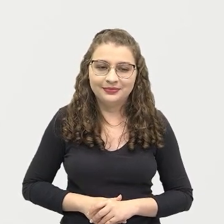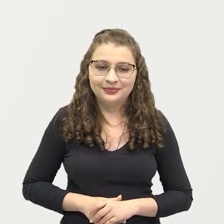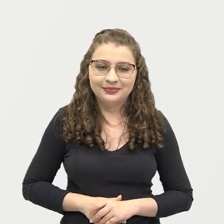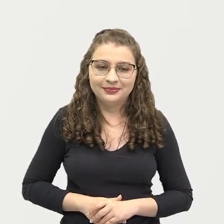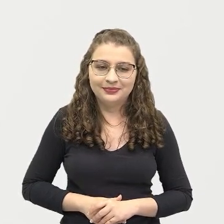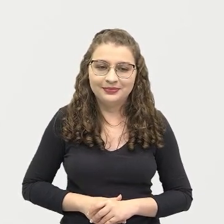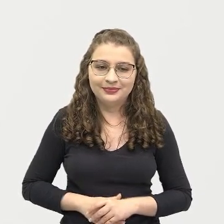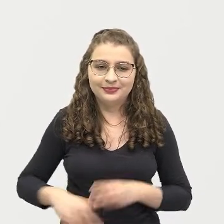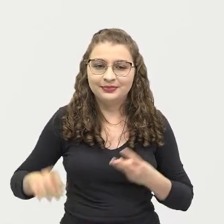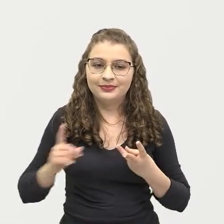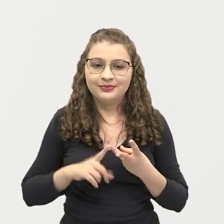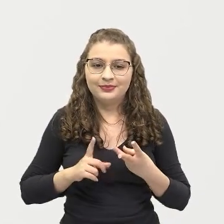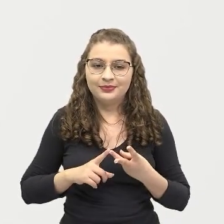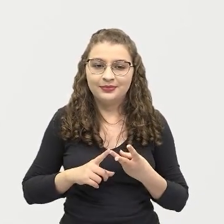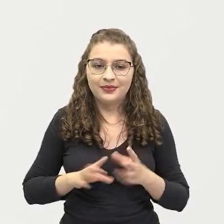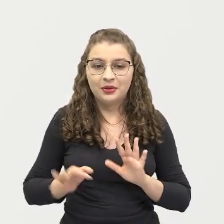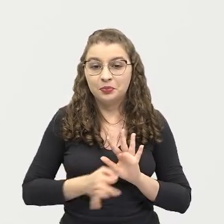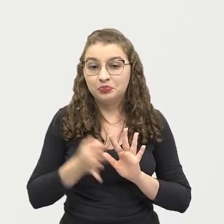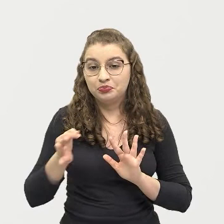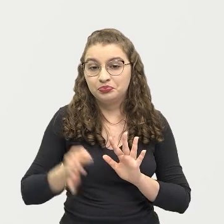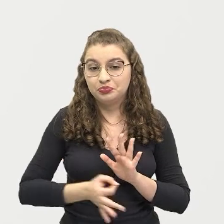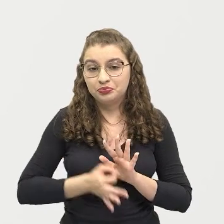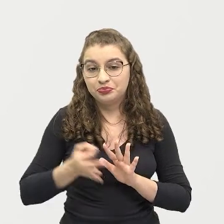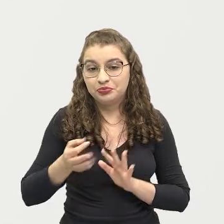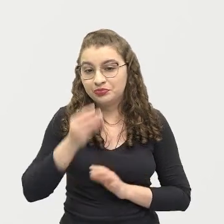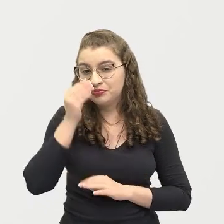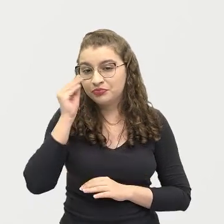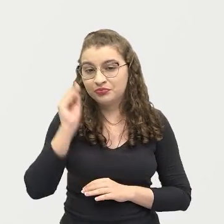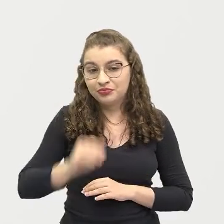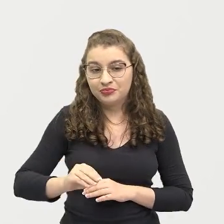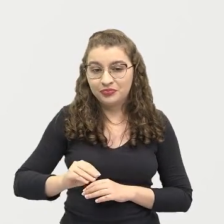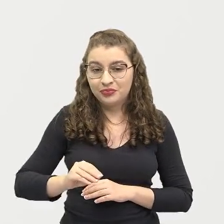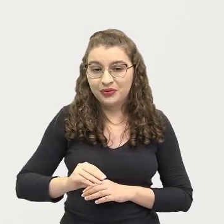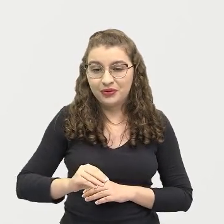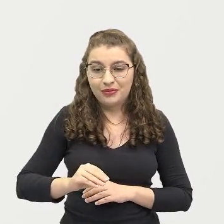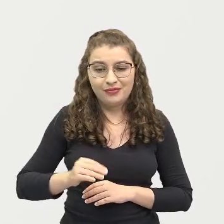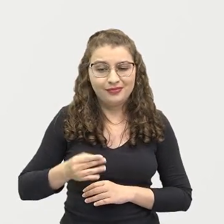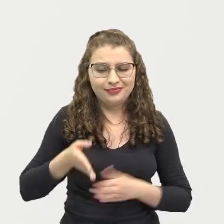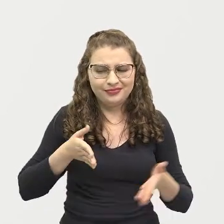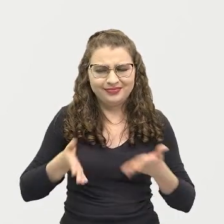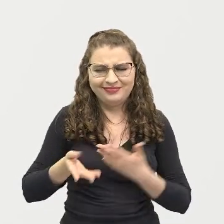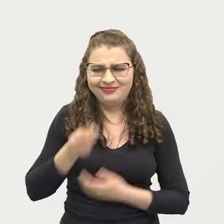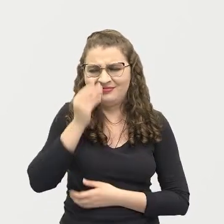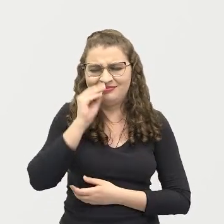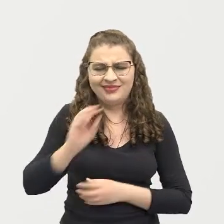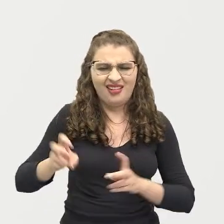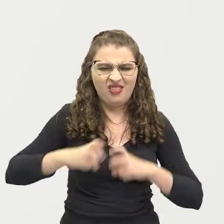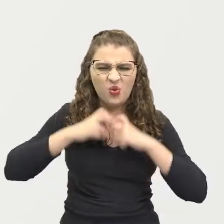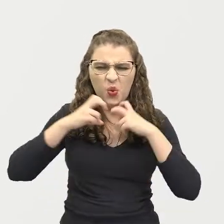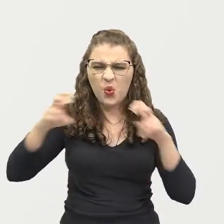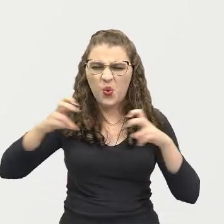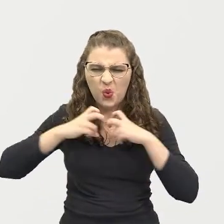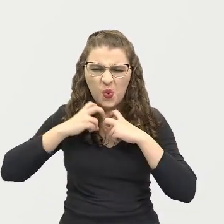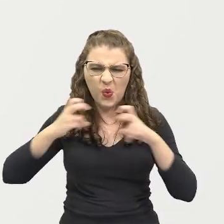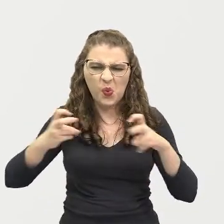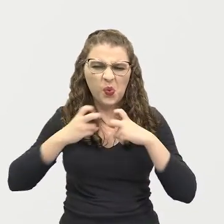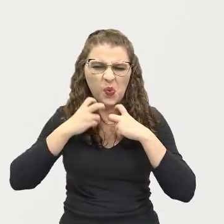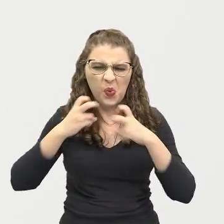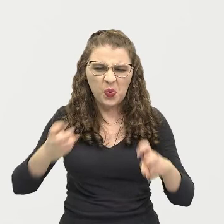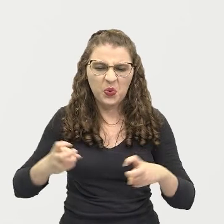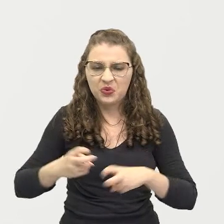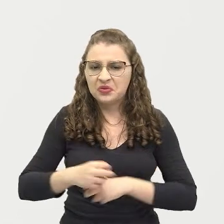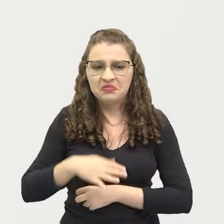aí? Alvo de críticas e em parte ignorada, a Semana não foi bem entendida em sua época, né? Ela foi vaiada, o público